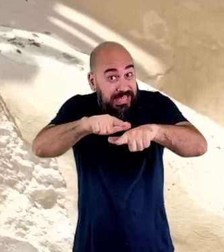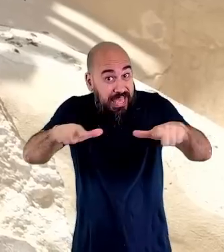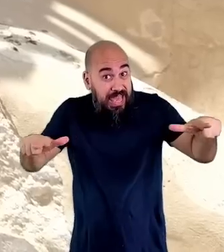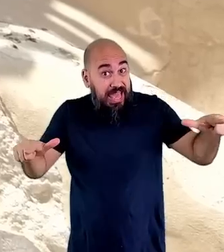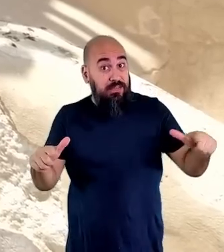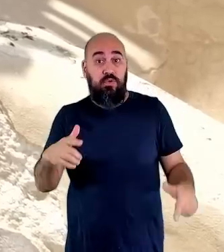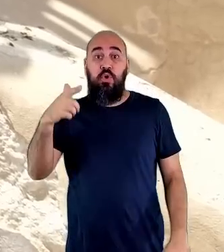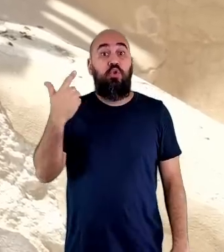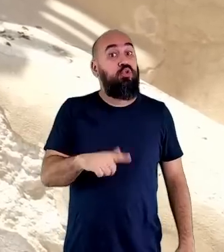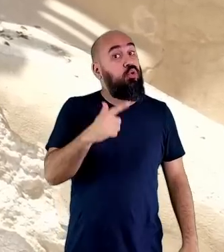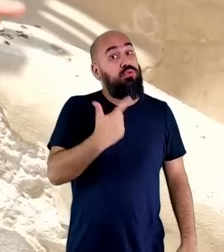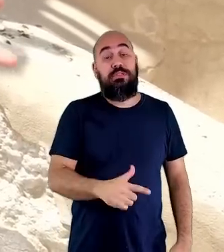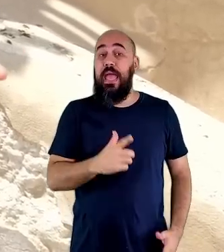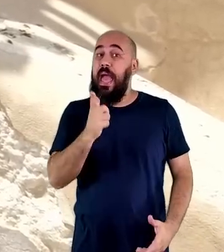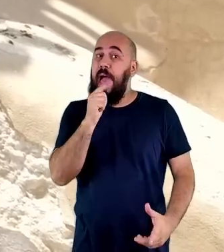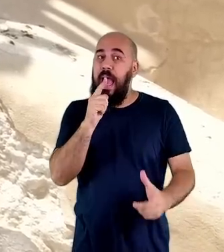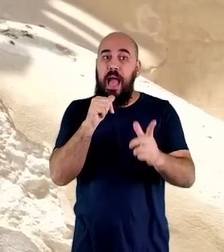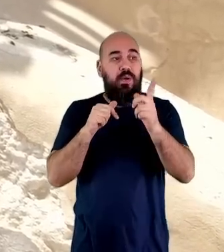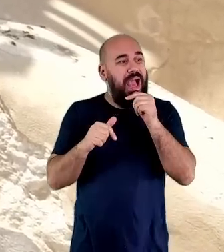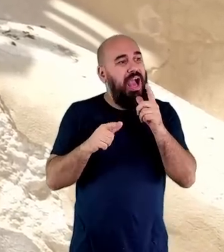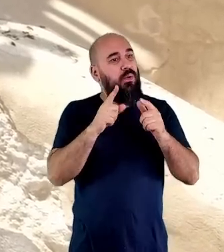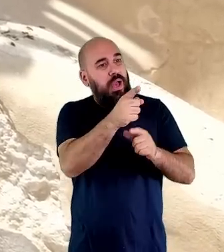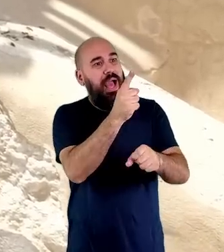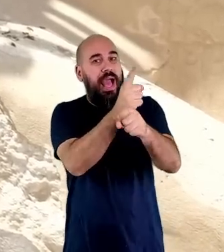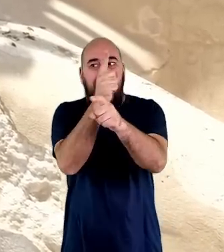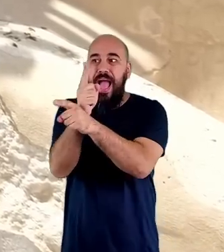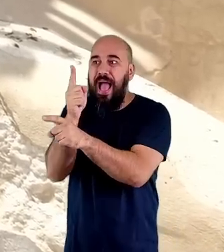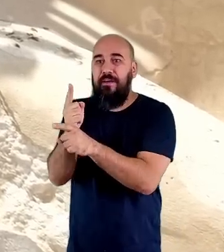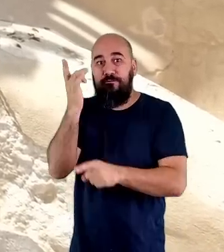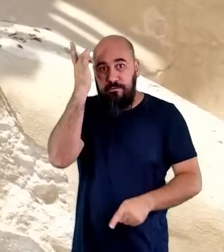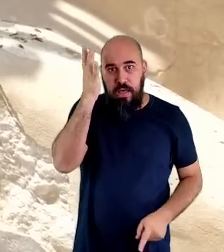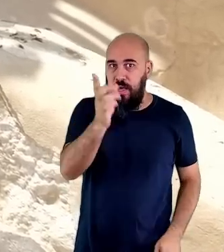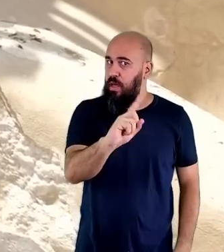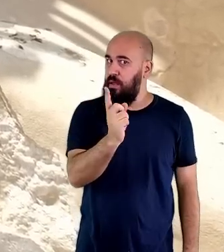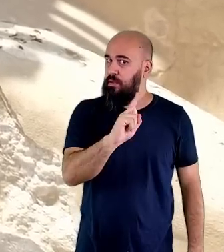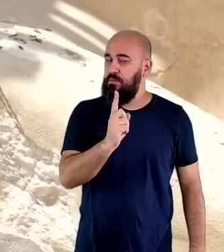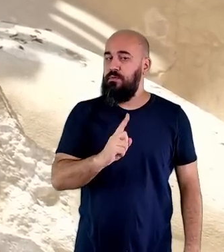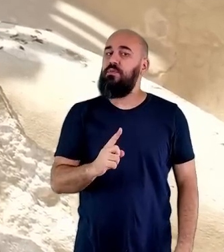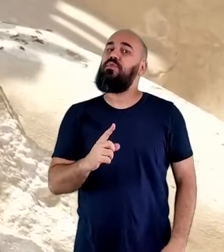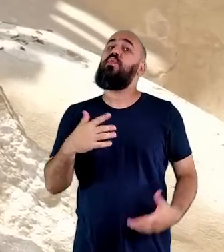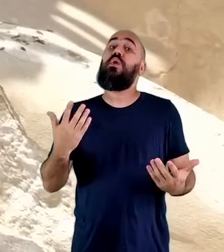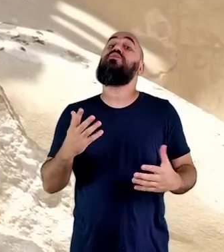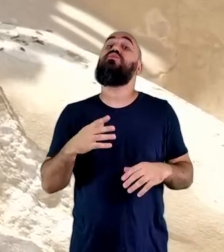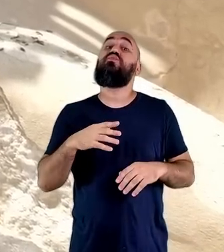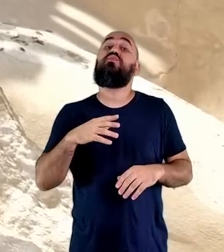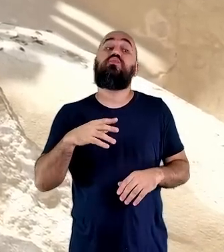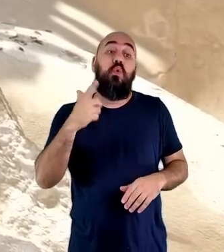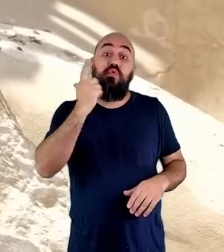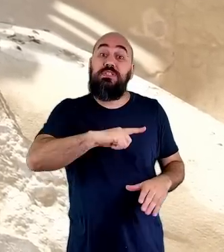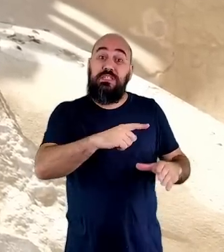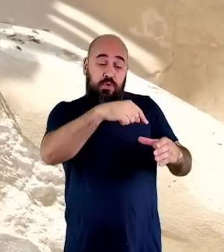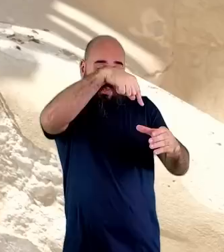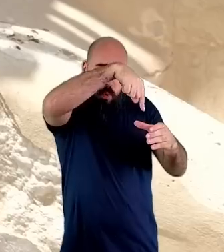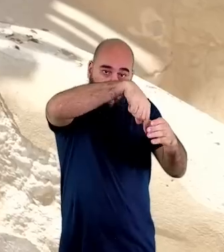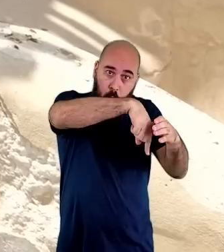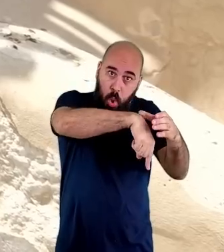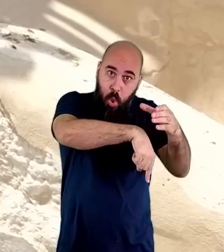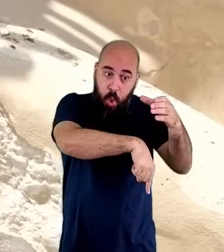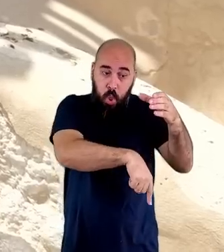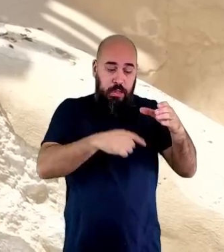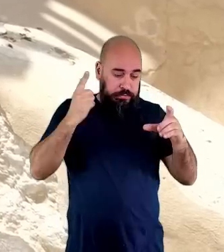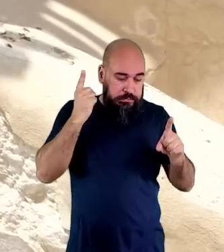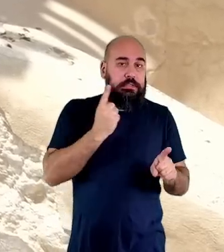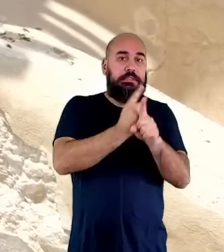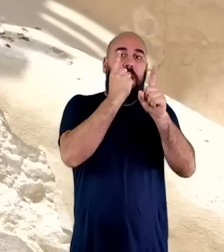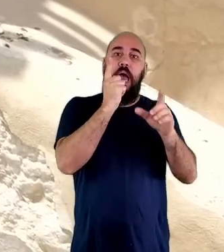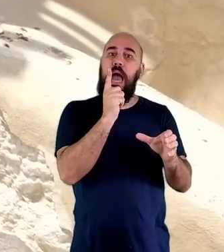deserto, você não tem uma abundância de água. Então, quando eles conseguiam cavar um poço e descobrir um lençol freático, um